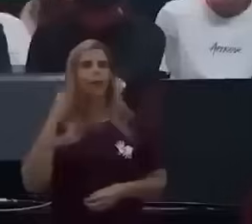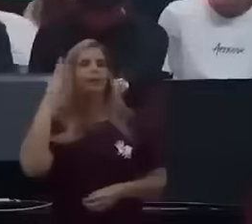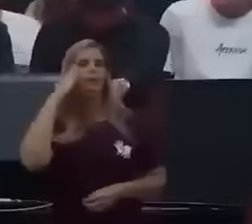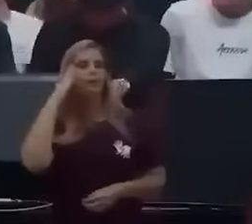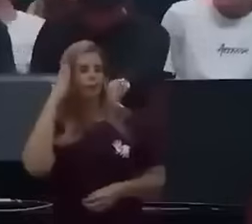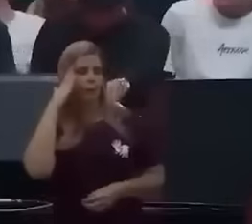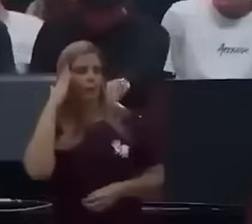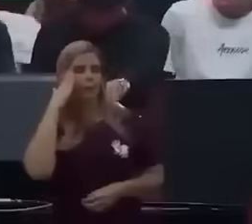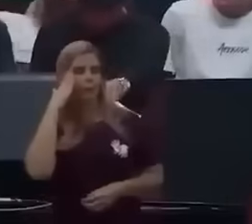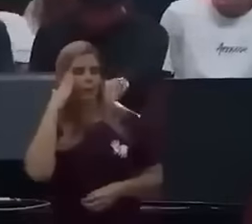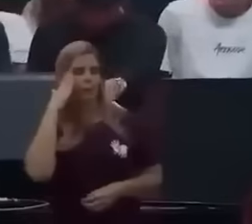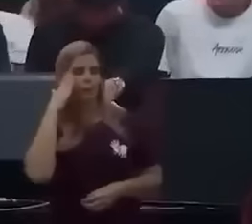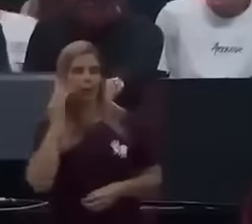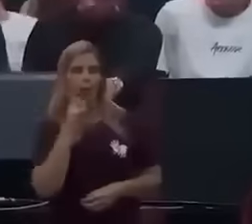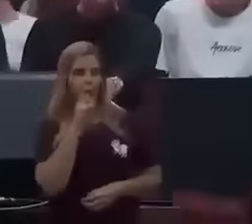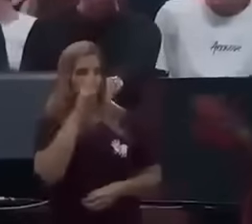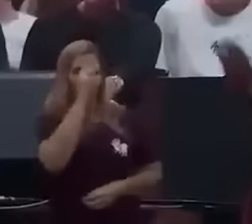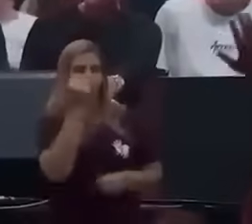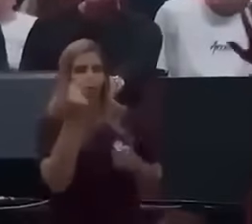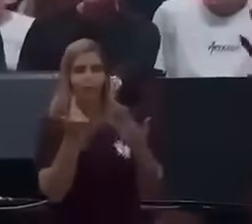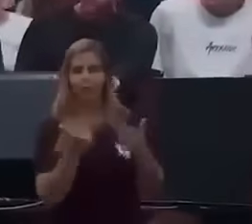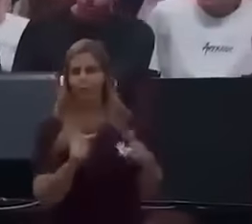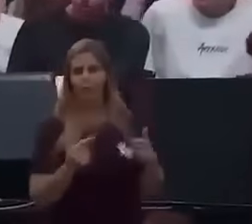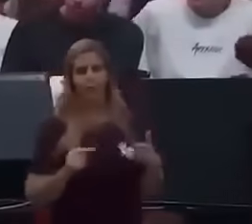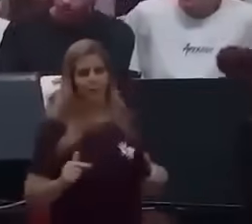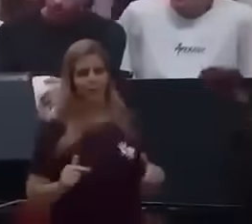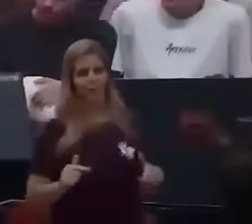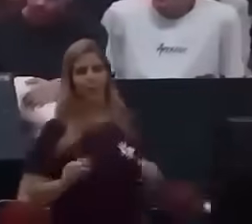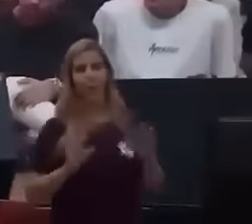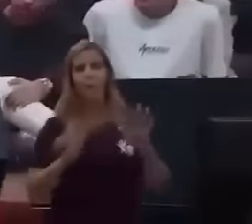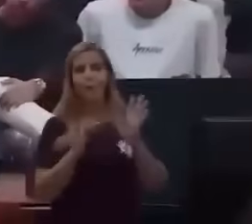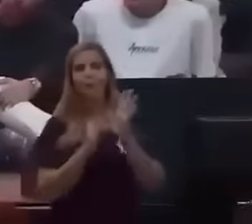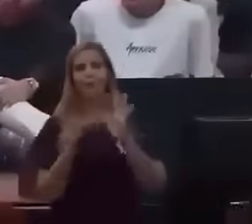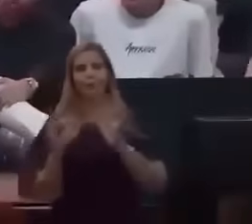Jesus o capacitou a dar sua vida por ele.